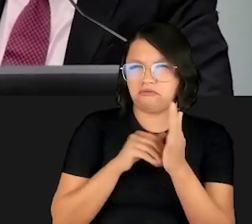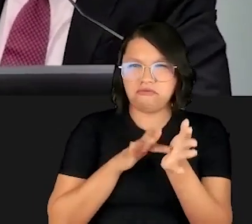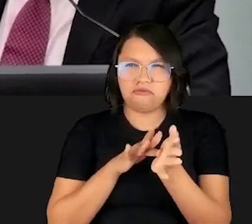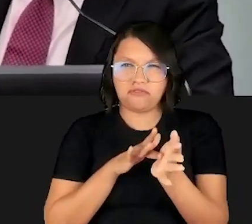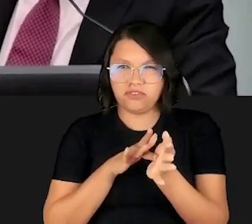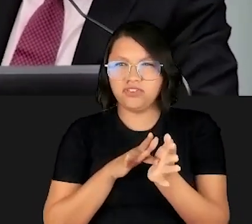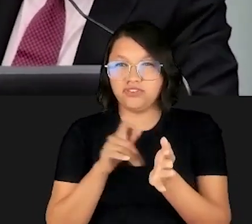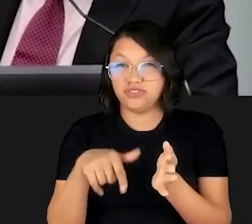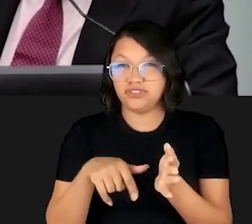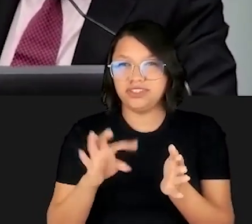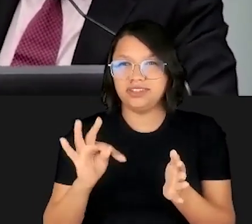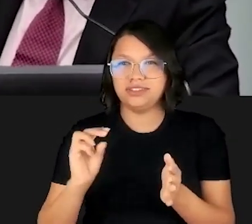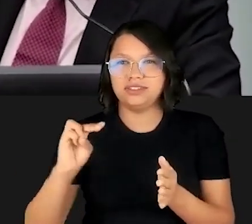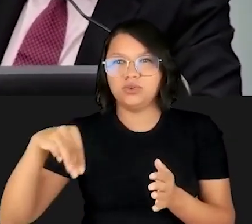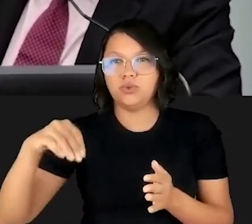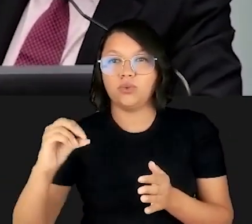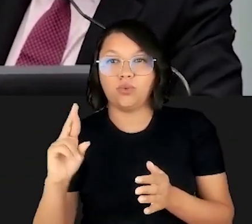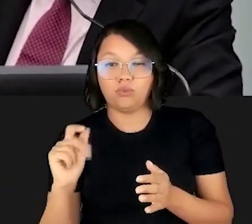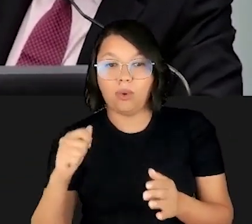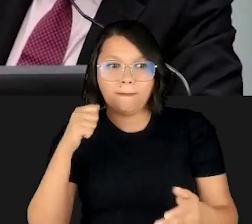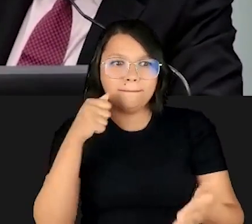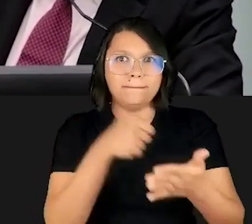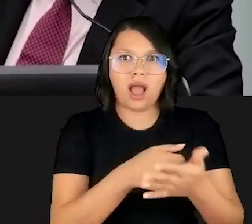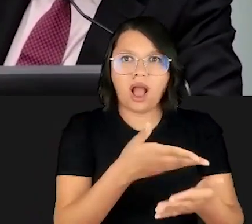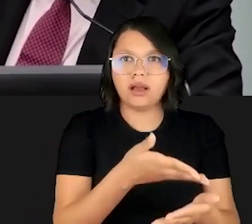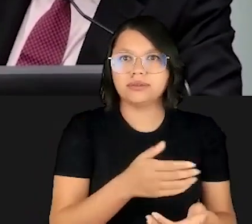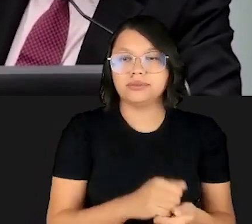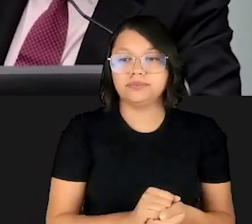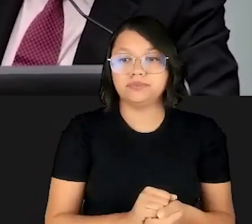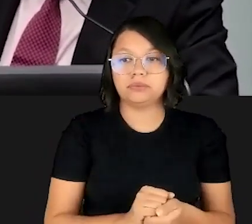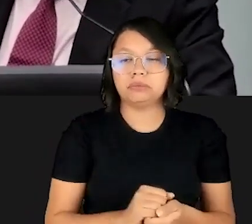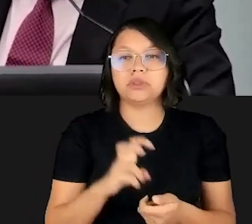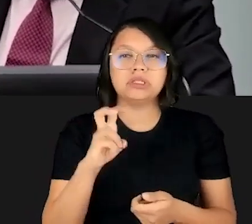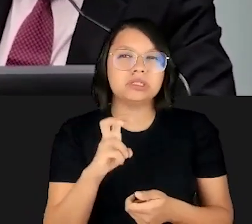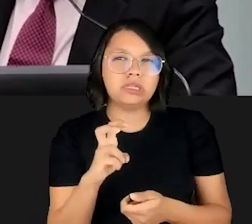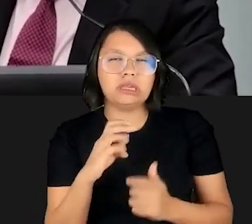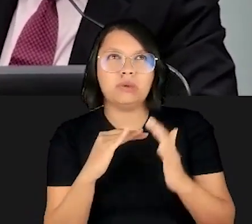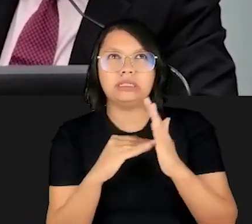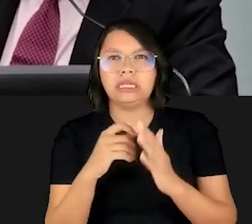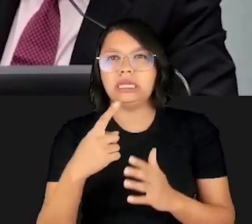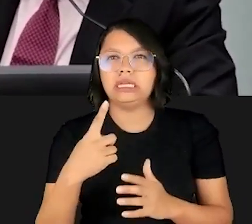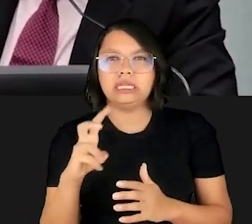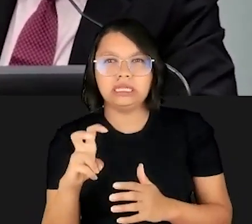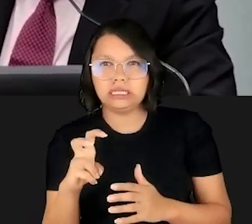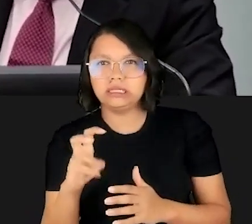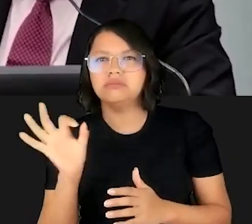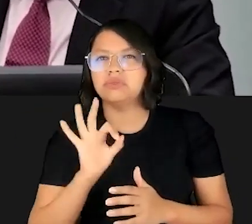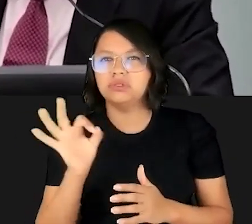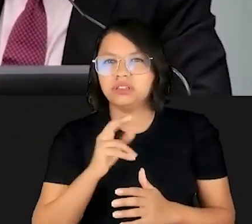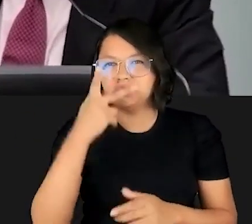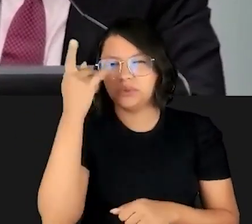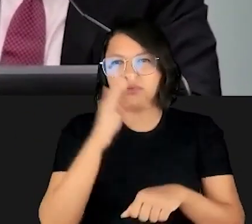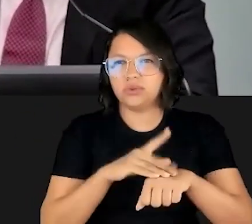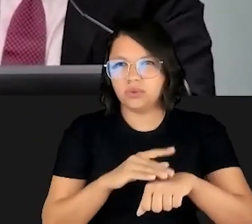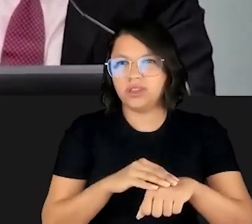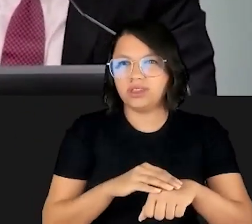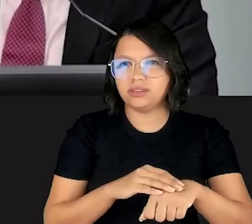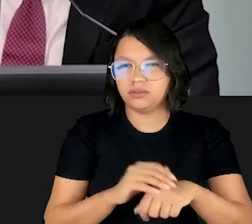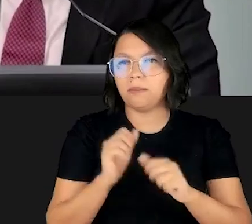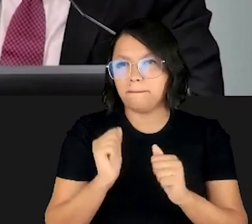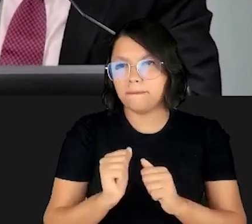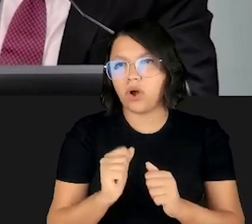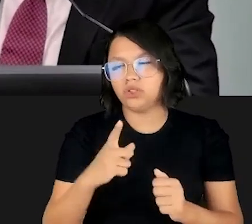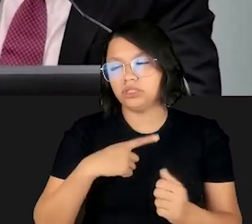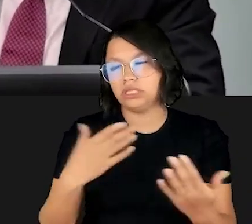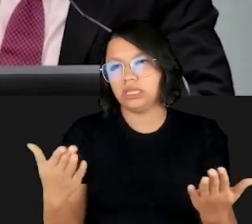Não. Infelizmente, dependendo da doença, é de 5% a 15% dos pacientes que é candidato a receber a imunoterapia.